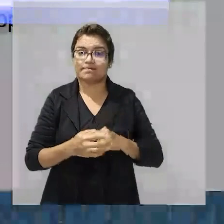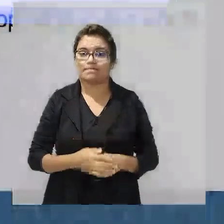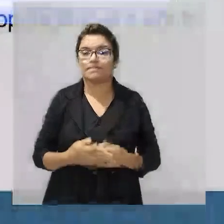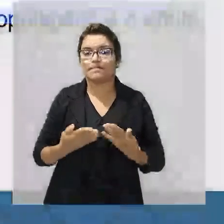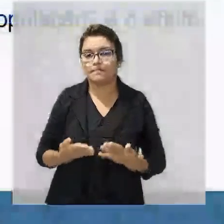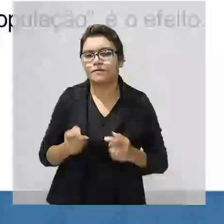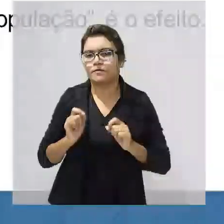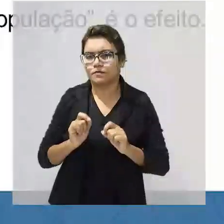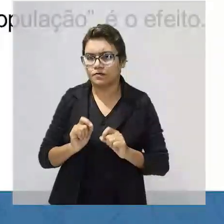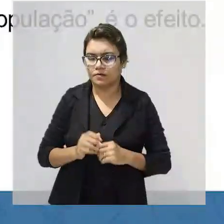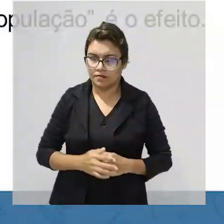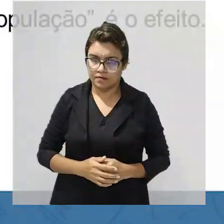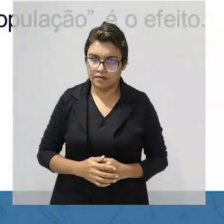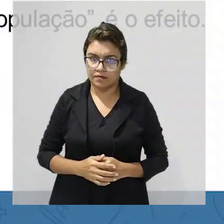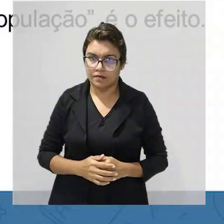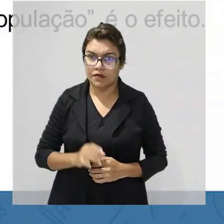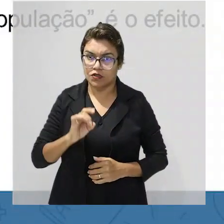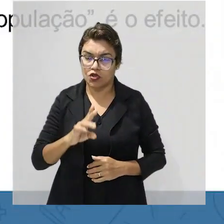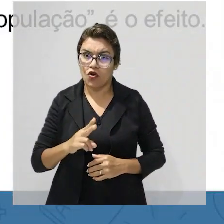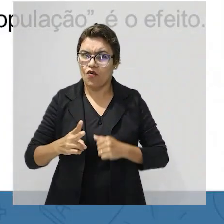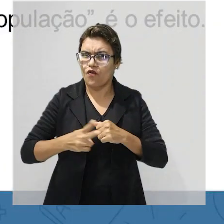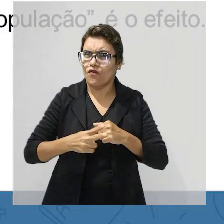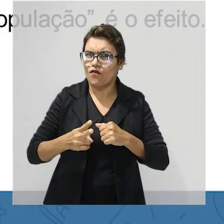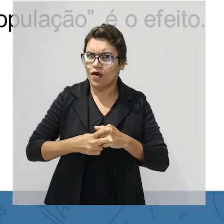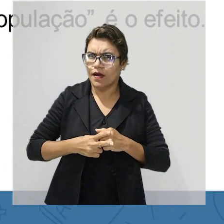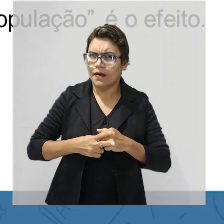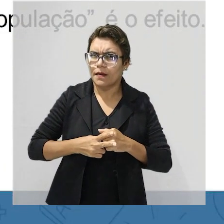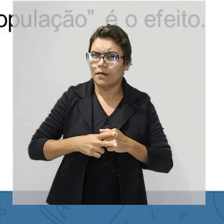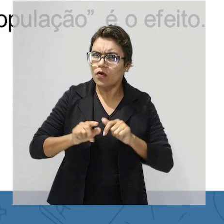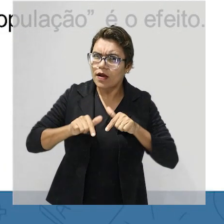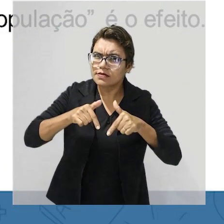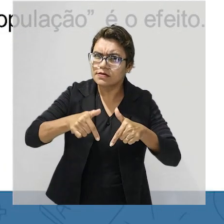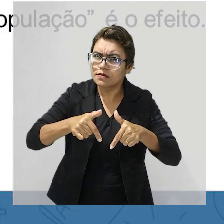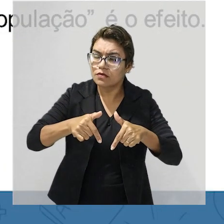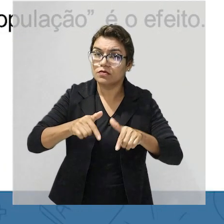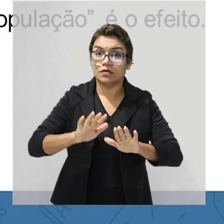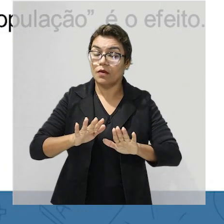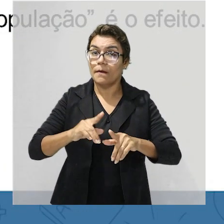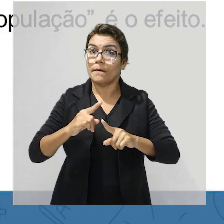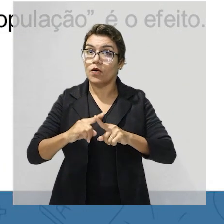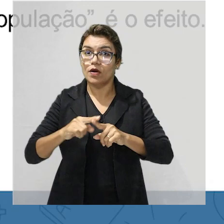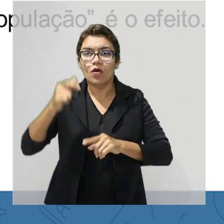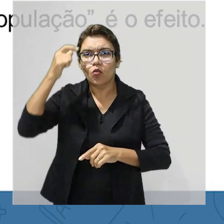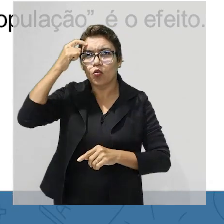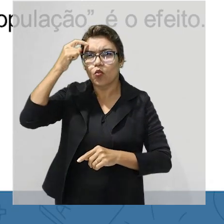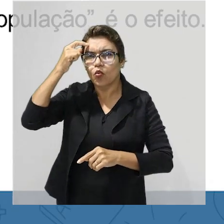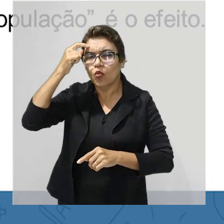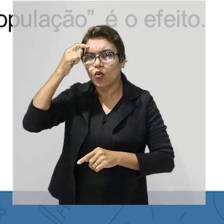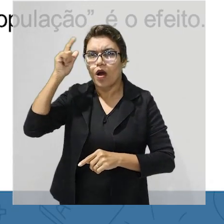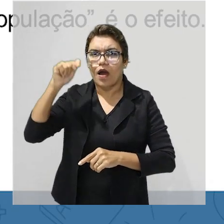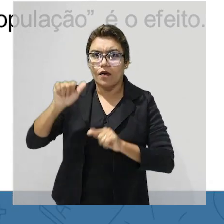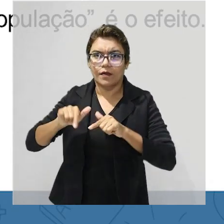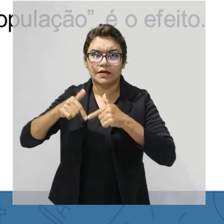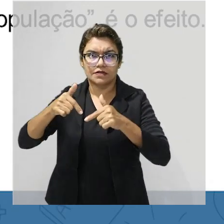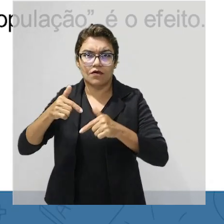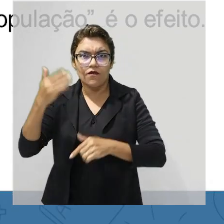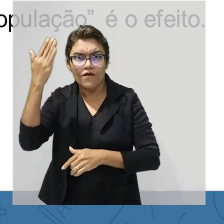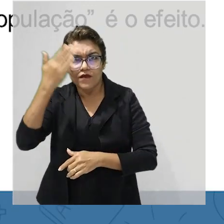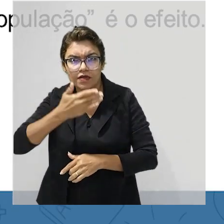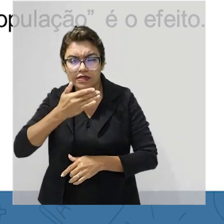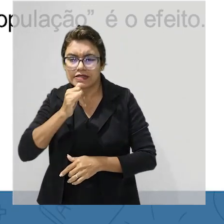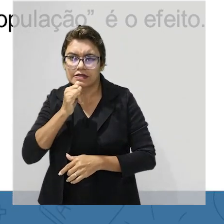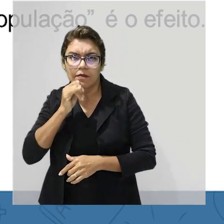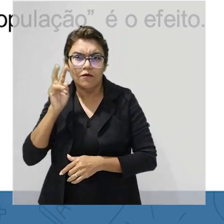dê uma lidinha aí sobre essa questão dos direitos humanos para que você fique por dentro e não desrespeite